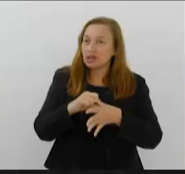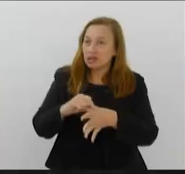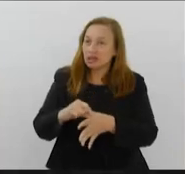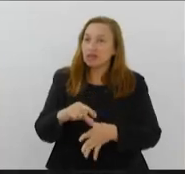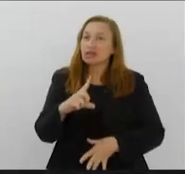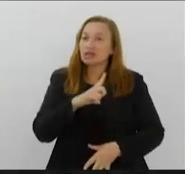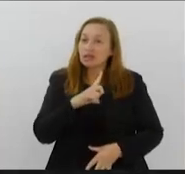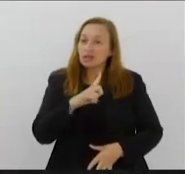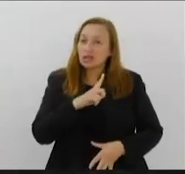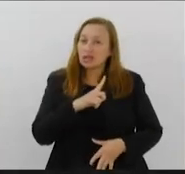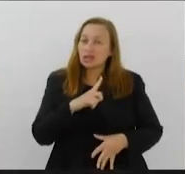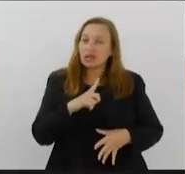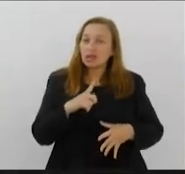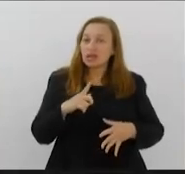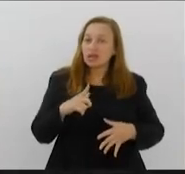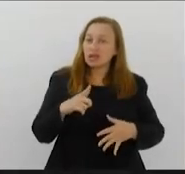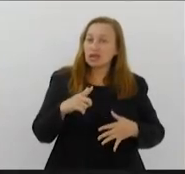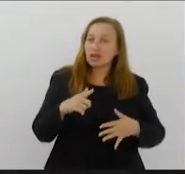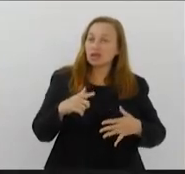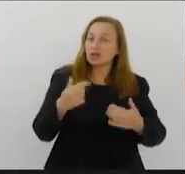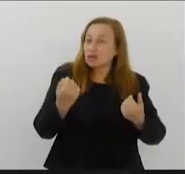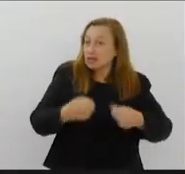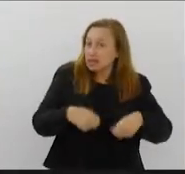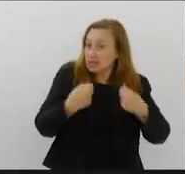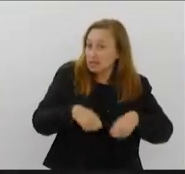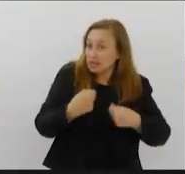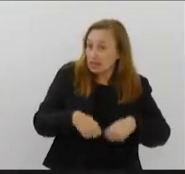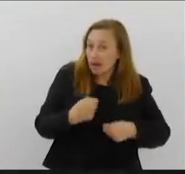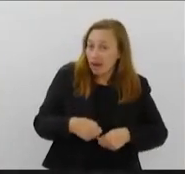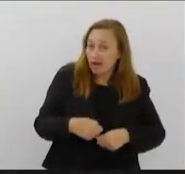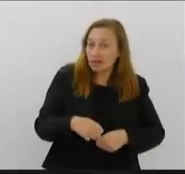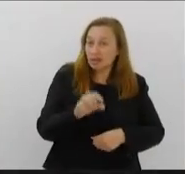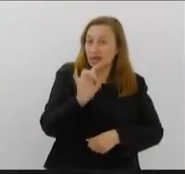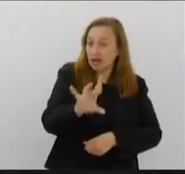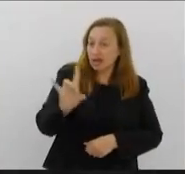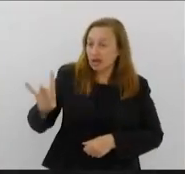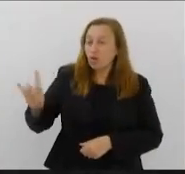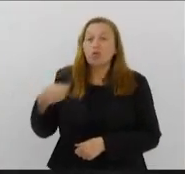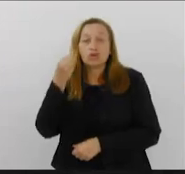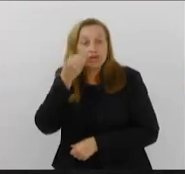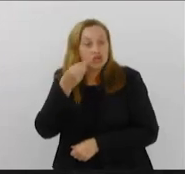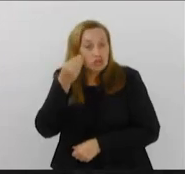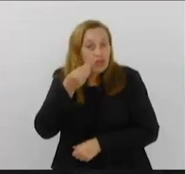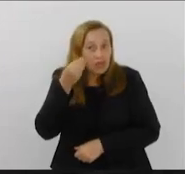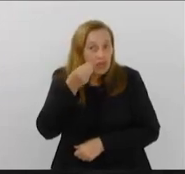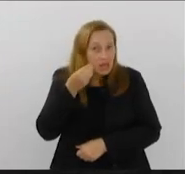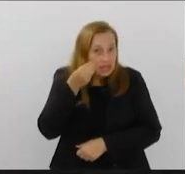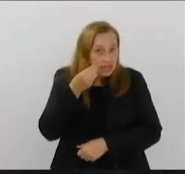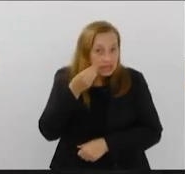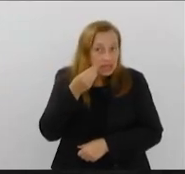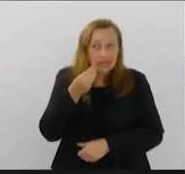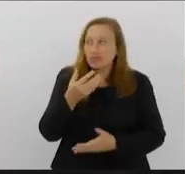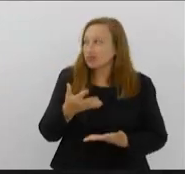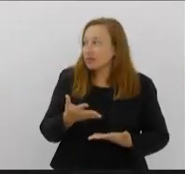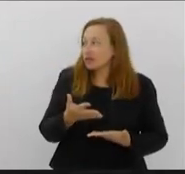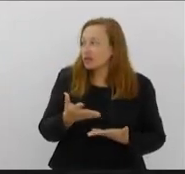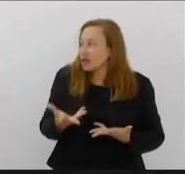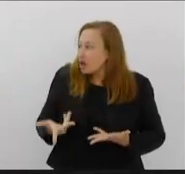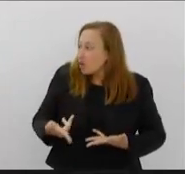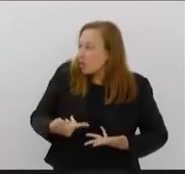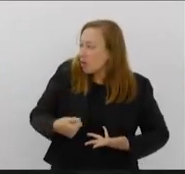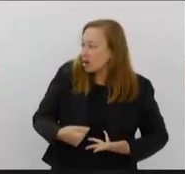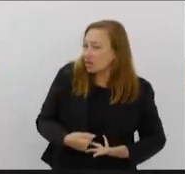suas reivindicações, que trazem com as suas experiências e a partir da